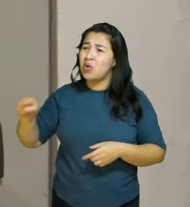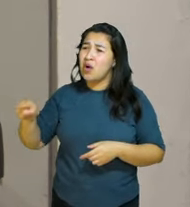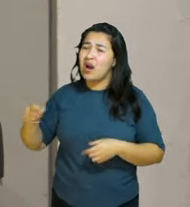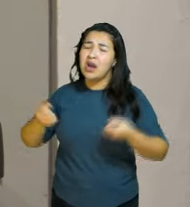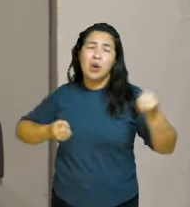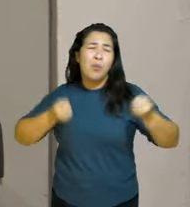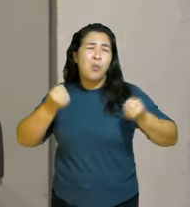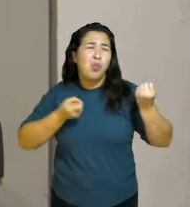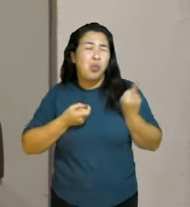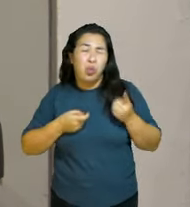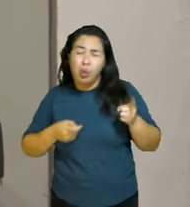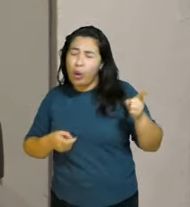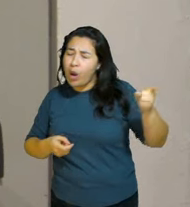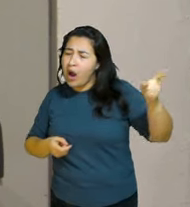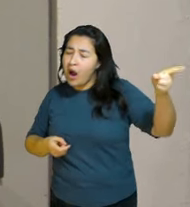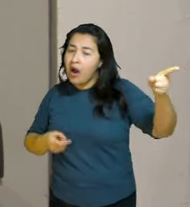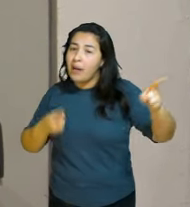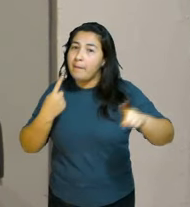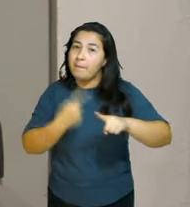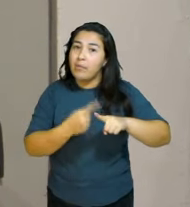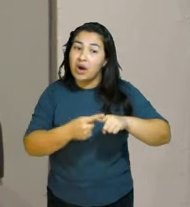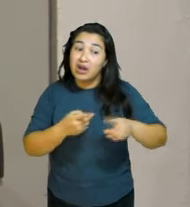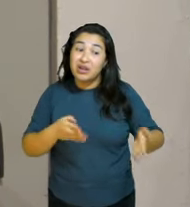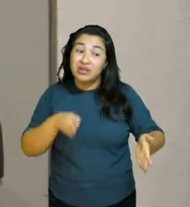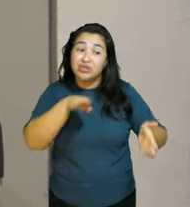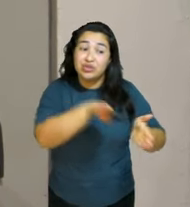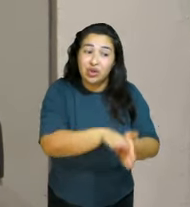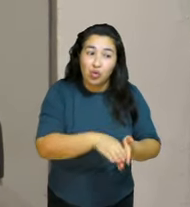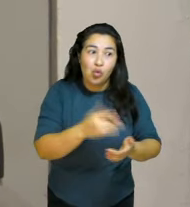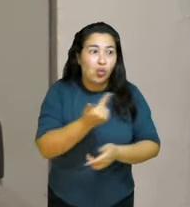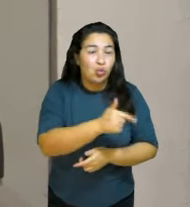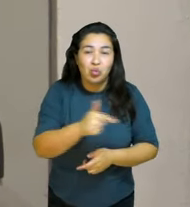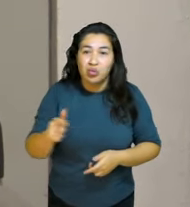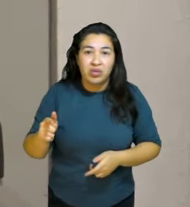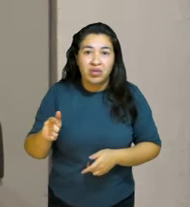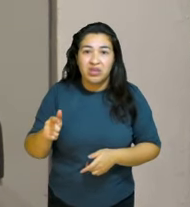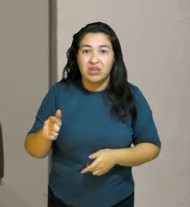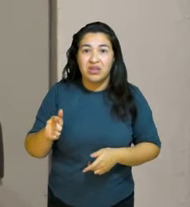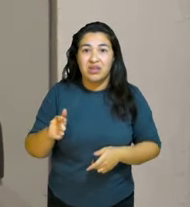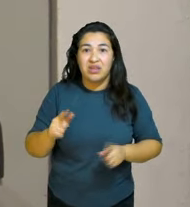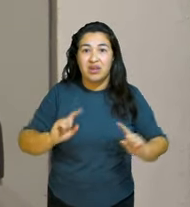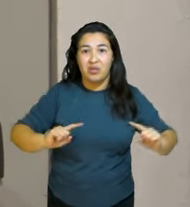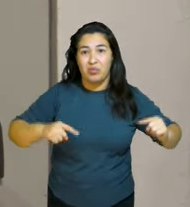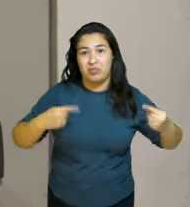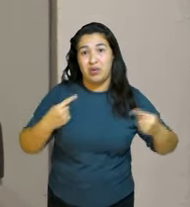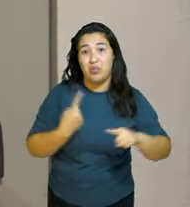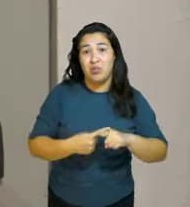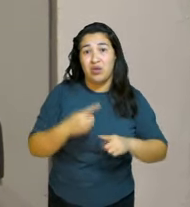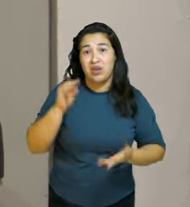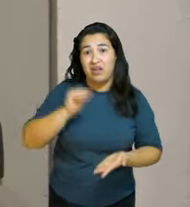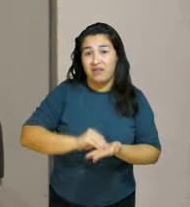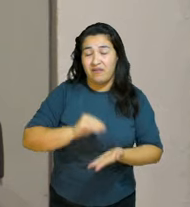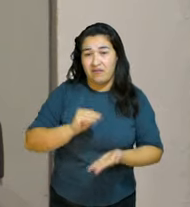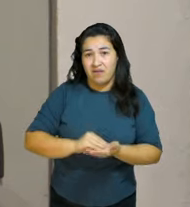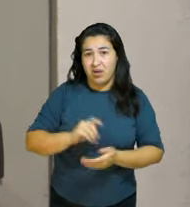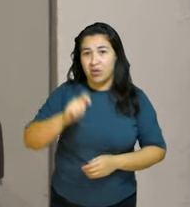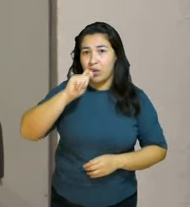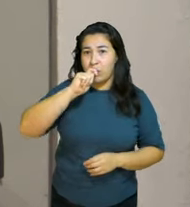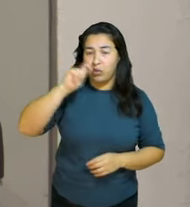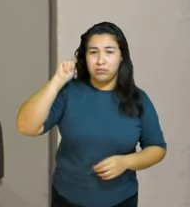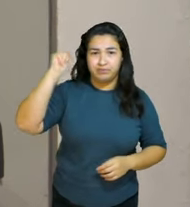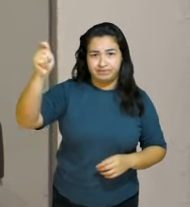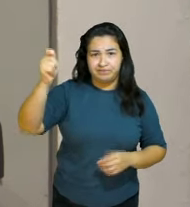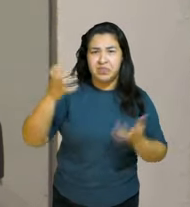competir por falta de arbitragem. Na verdade, aqui, a ideia da audiência pública não é apenas achar